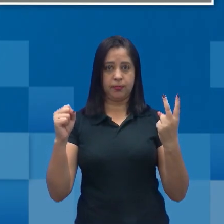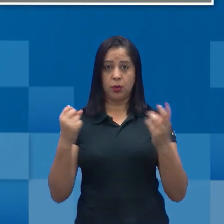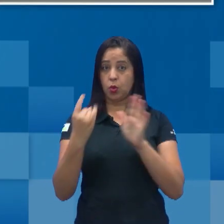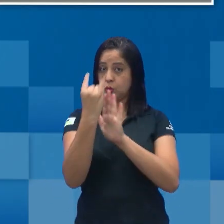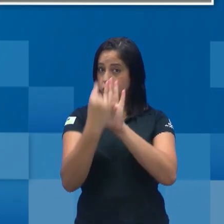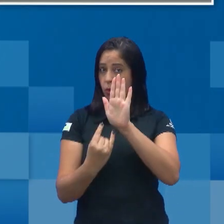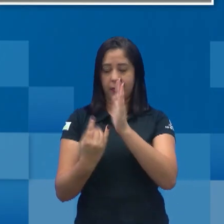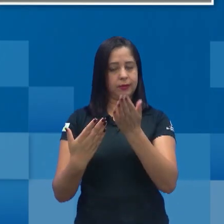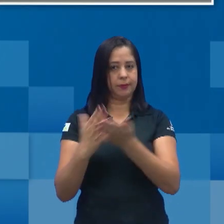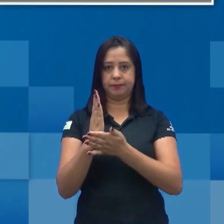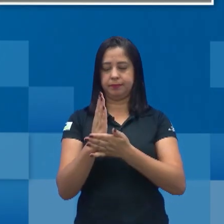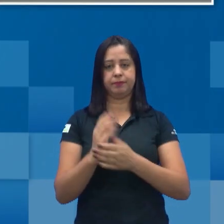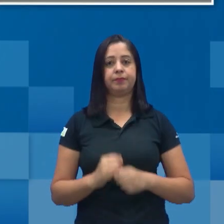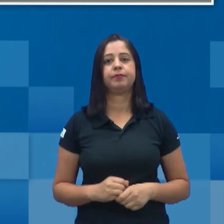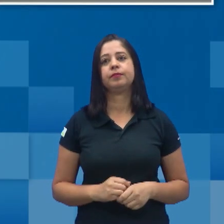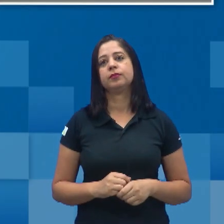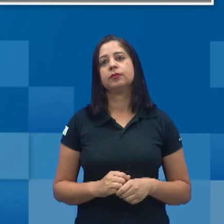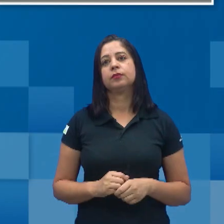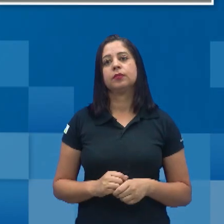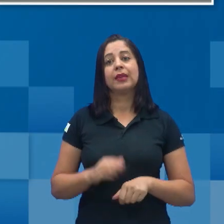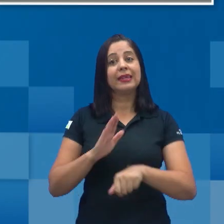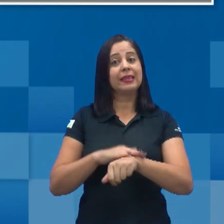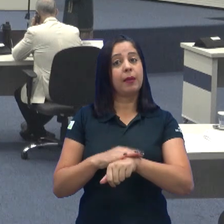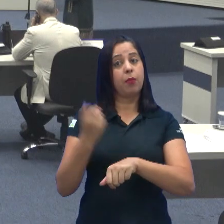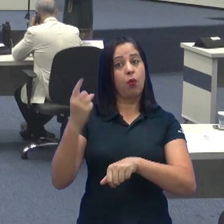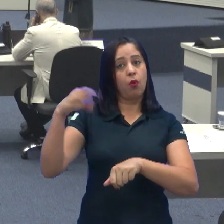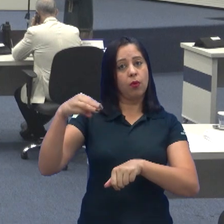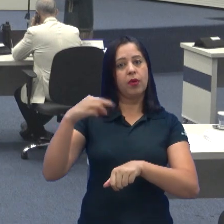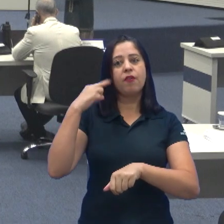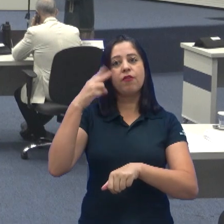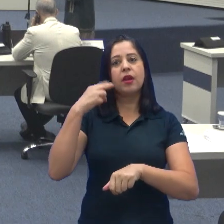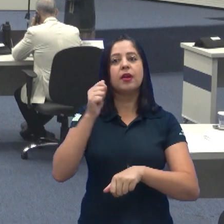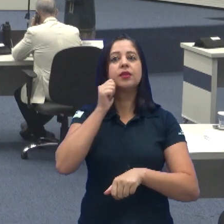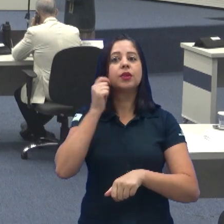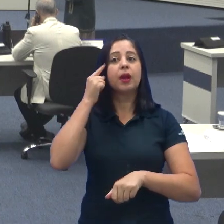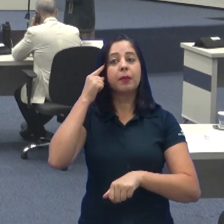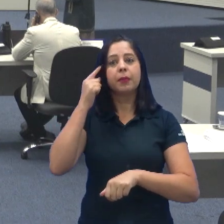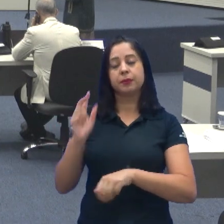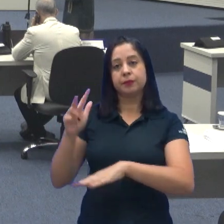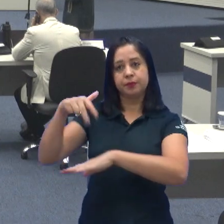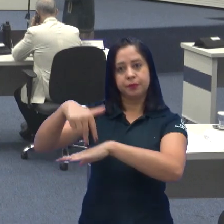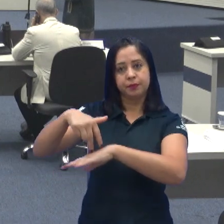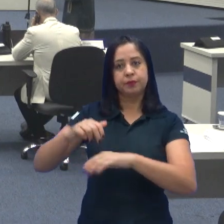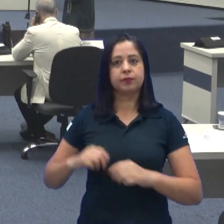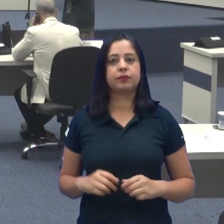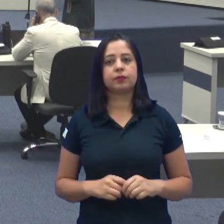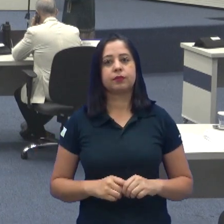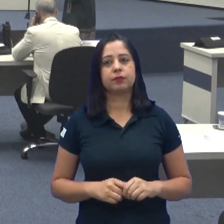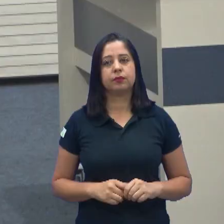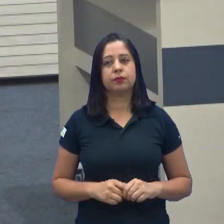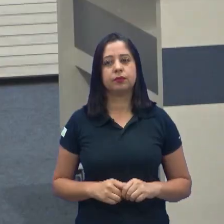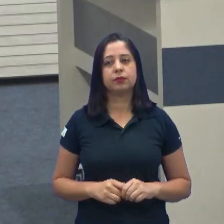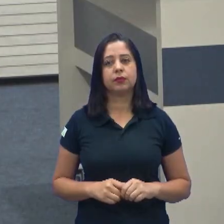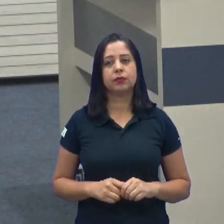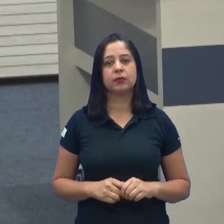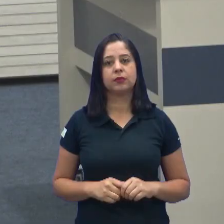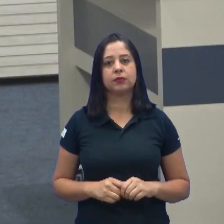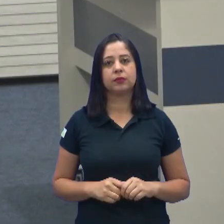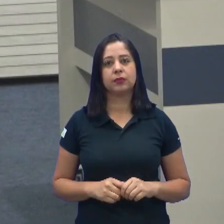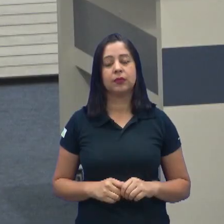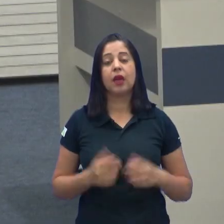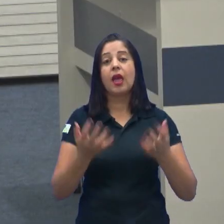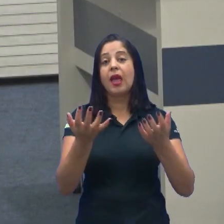está rejeitado. Justificativo de votação por tempo de minuto, a vereadora Amélia Naomi. Senhor presidente, nós estamos querendo a